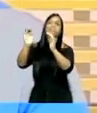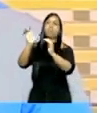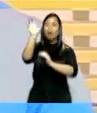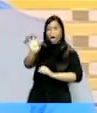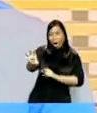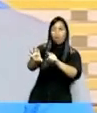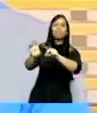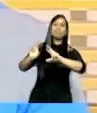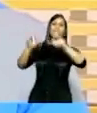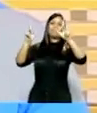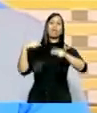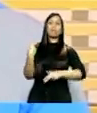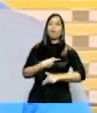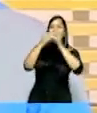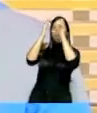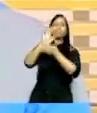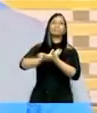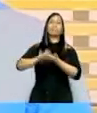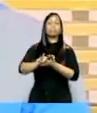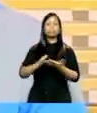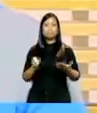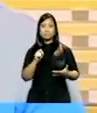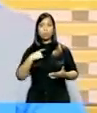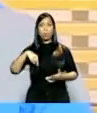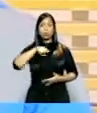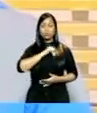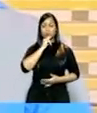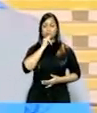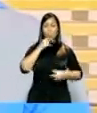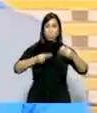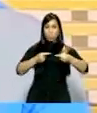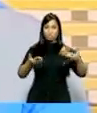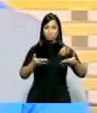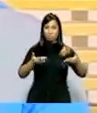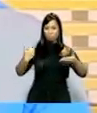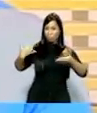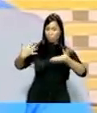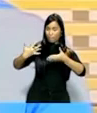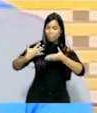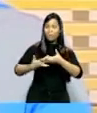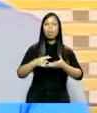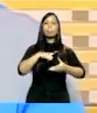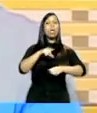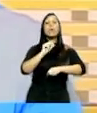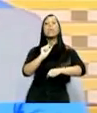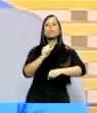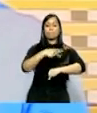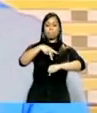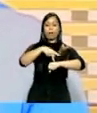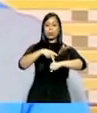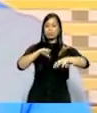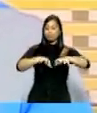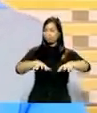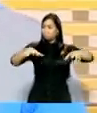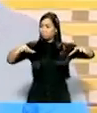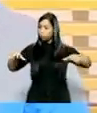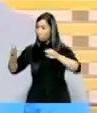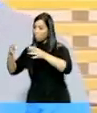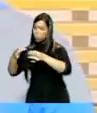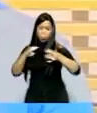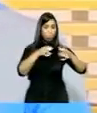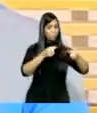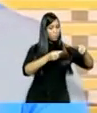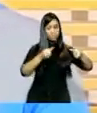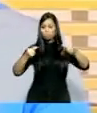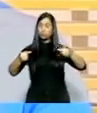né? Então, se você notar o nosso panorama político dos últimos anos, nós temos um país dividido, né, cindido entre dois grupos